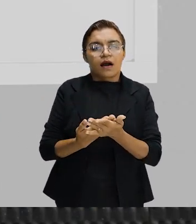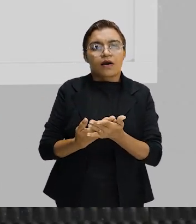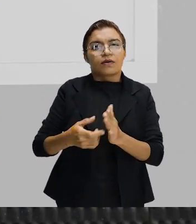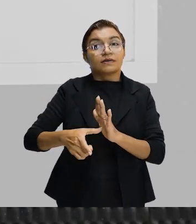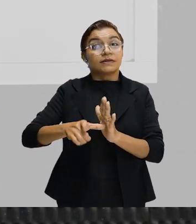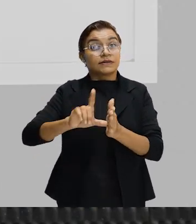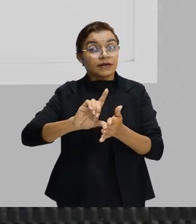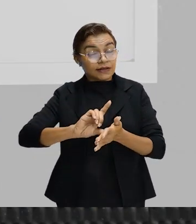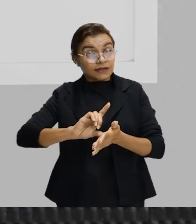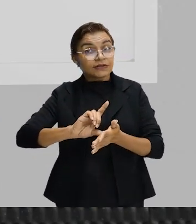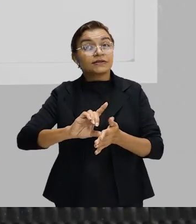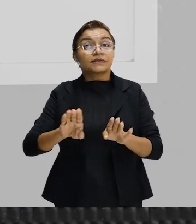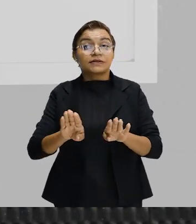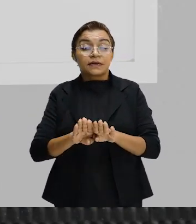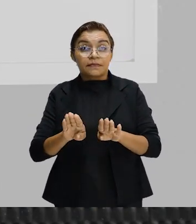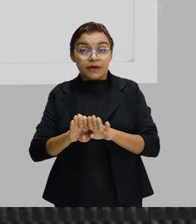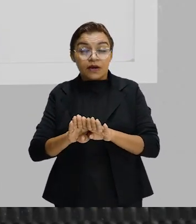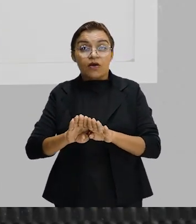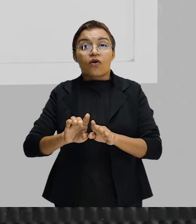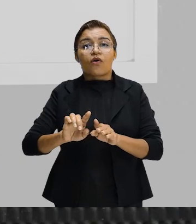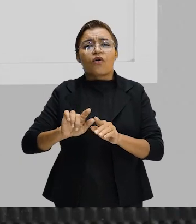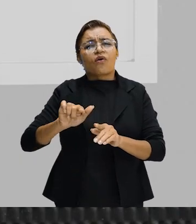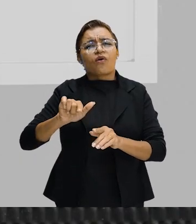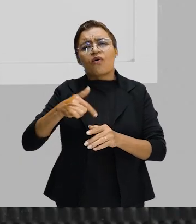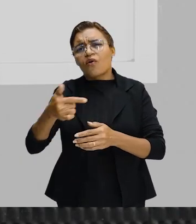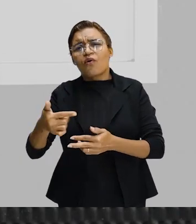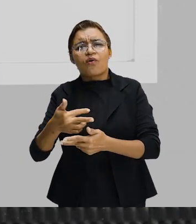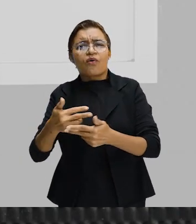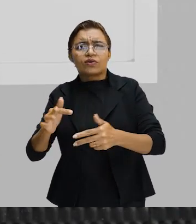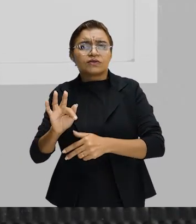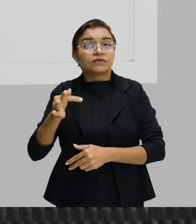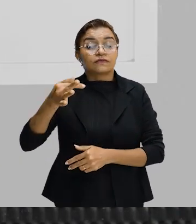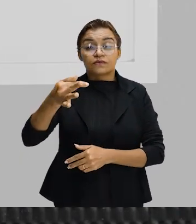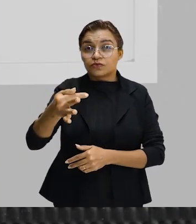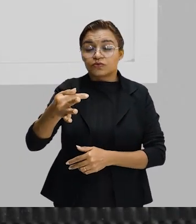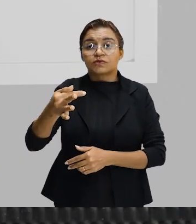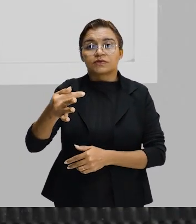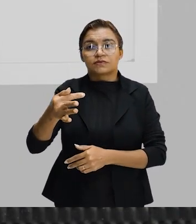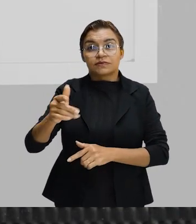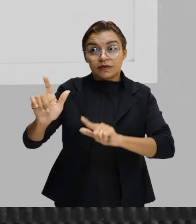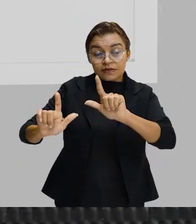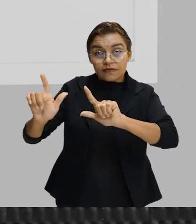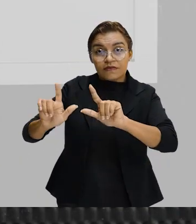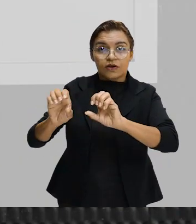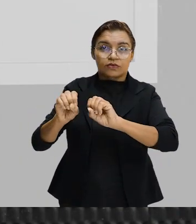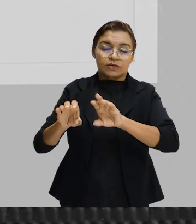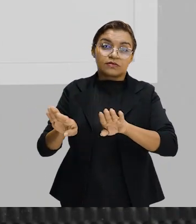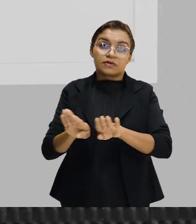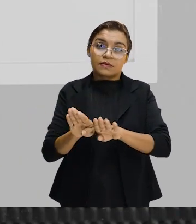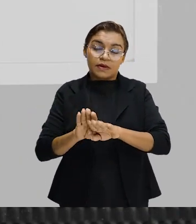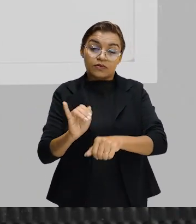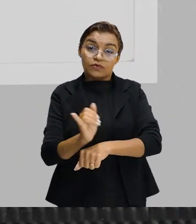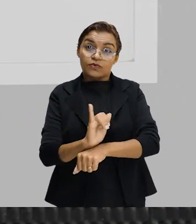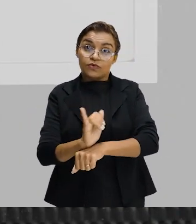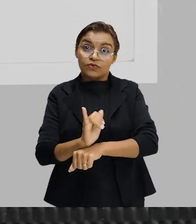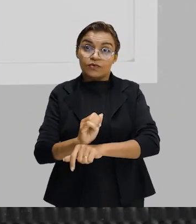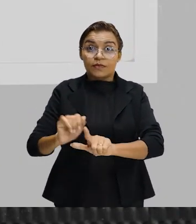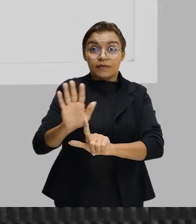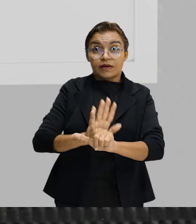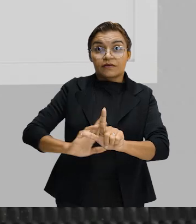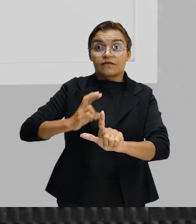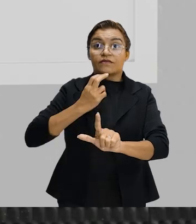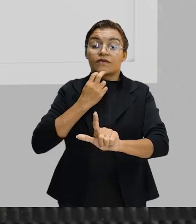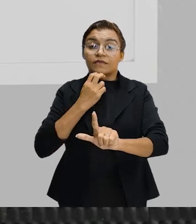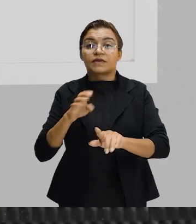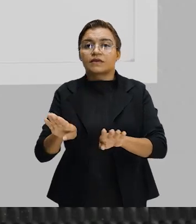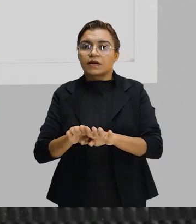as futuras aulas, que forem passando aí na TV Educação. Posteriormente você vai encontrar lá na plataforma Gonçalves Dias, com a